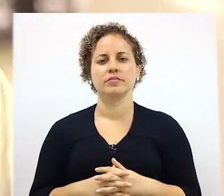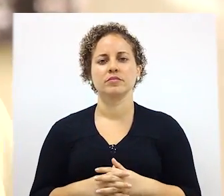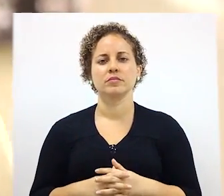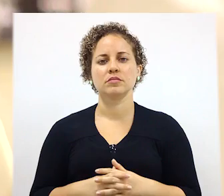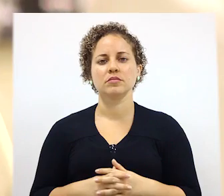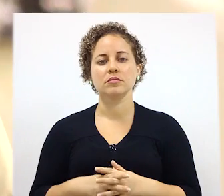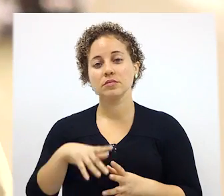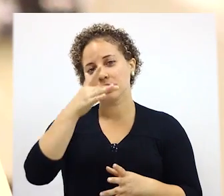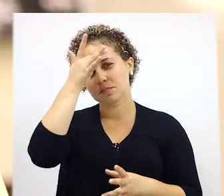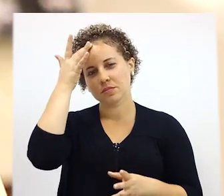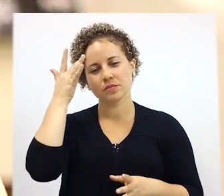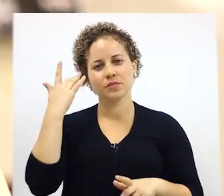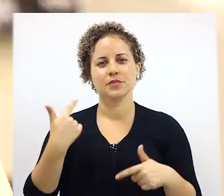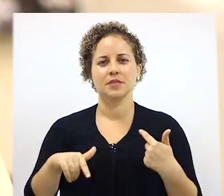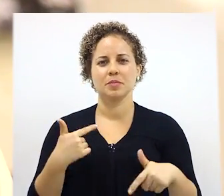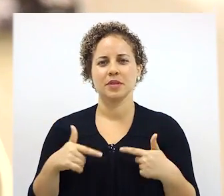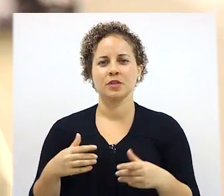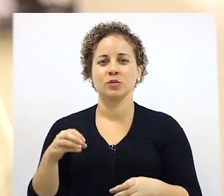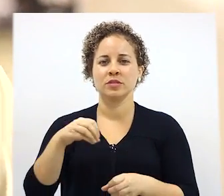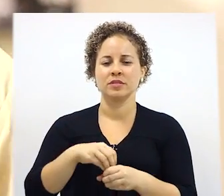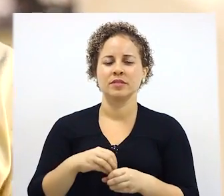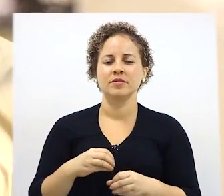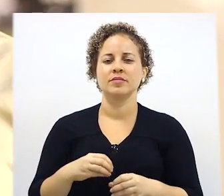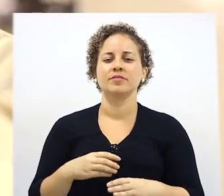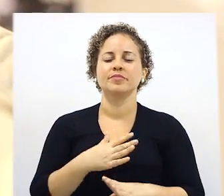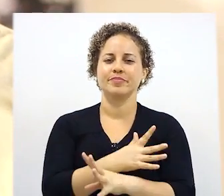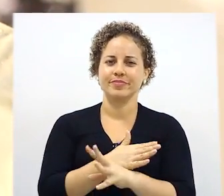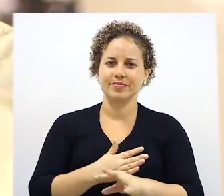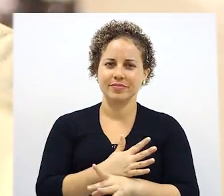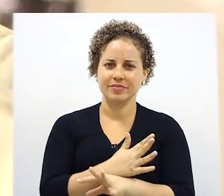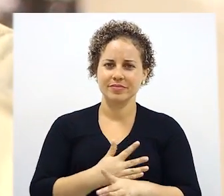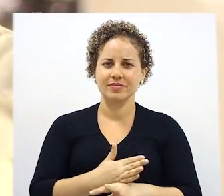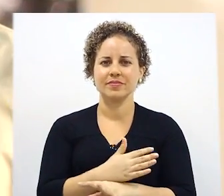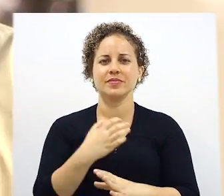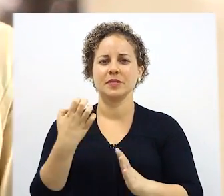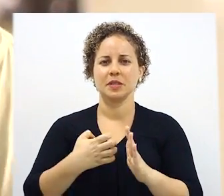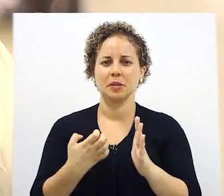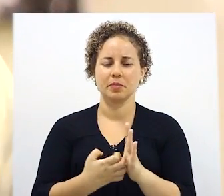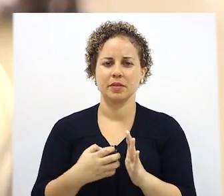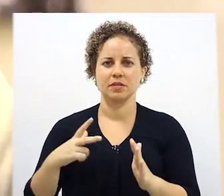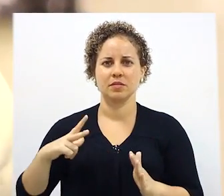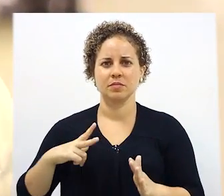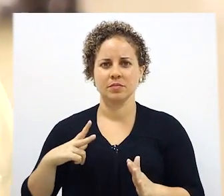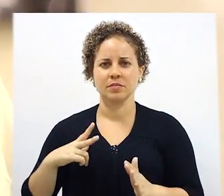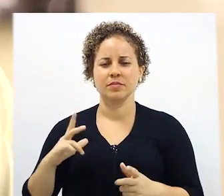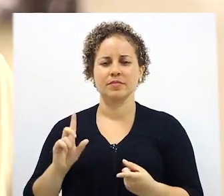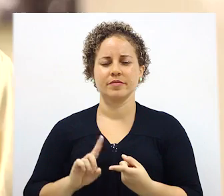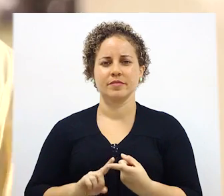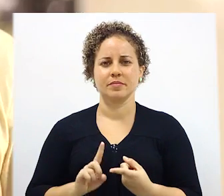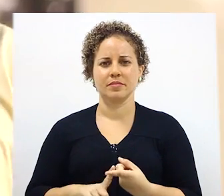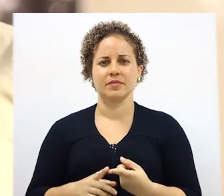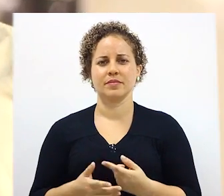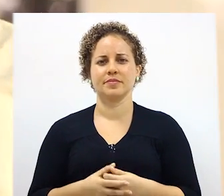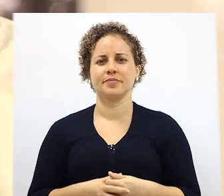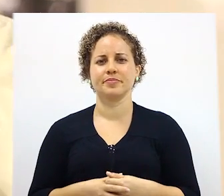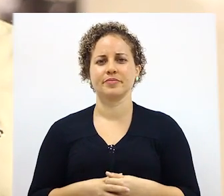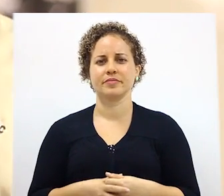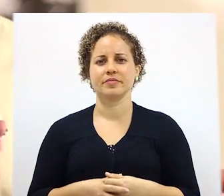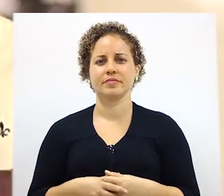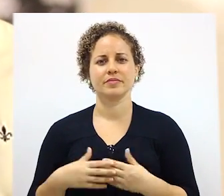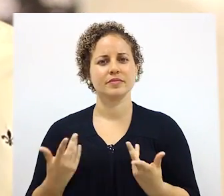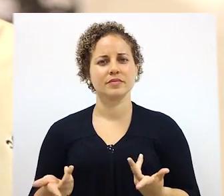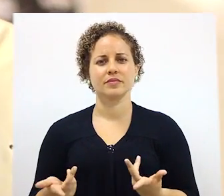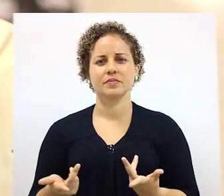o trabalhador do meio urbano, que trabalha nas empresas privadas do meio urbano, não deixa nada a